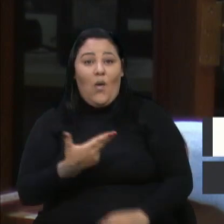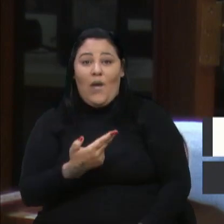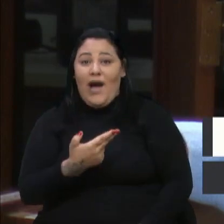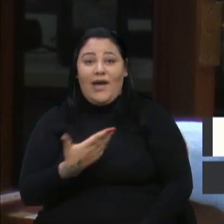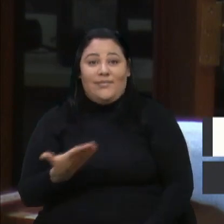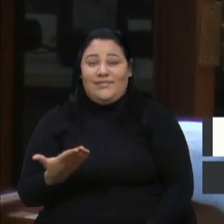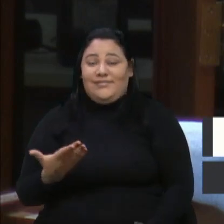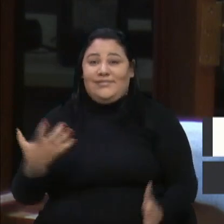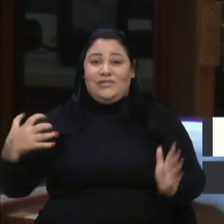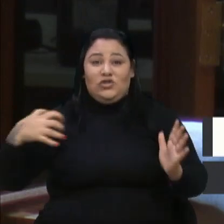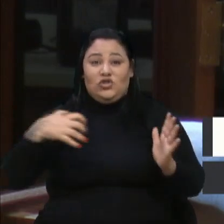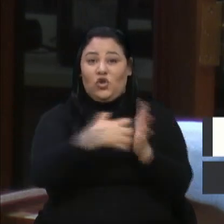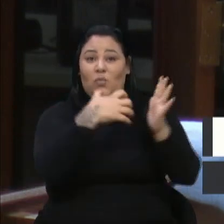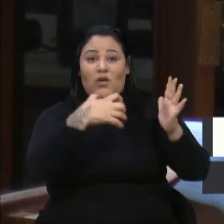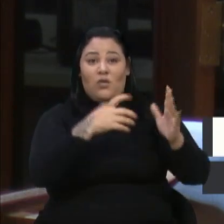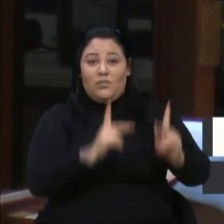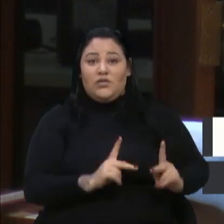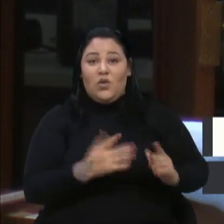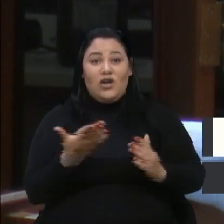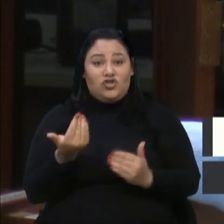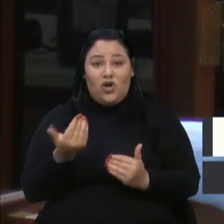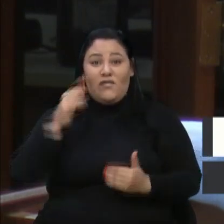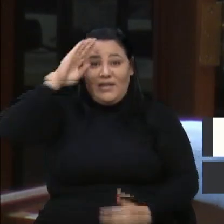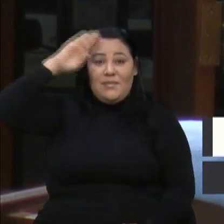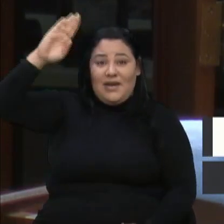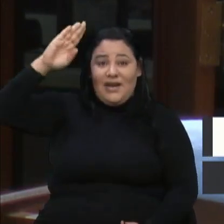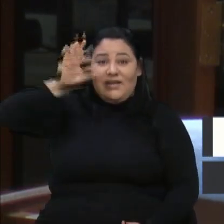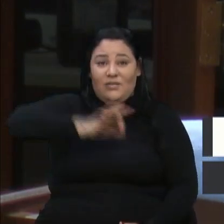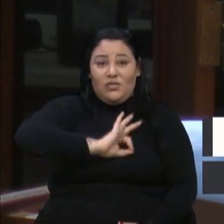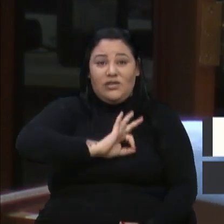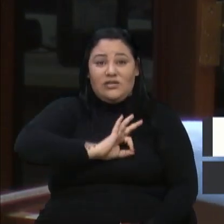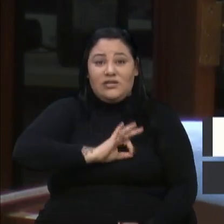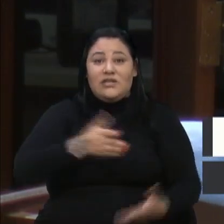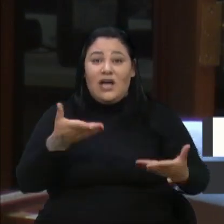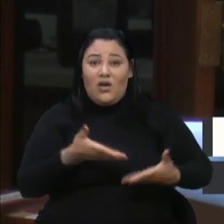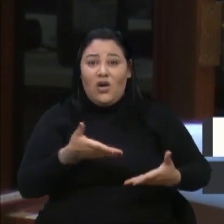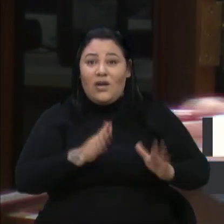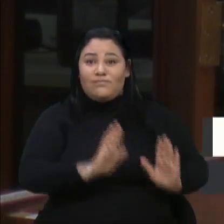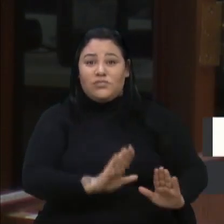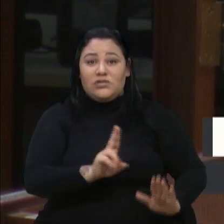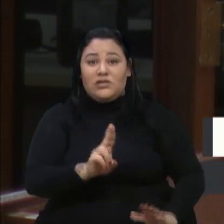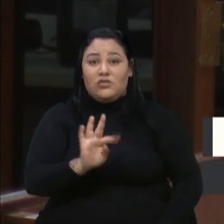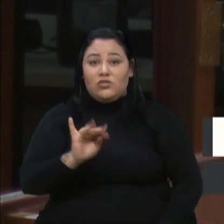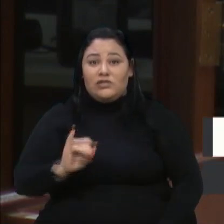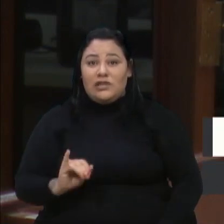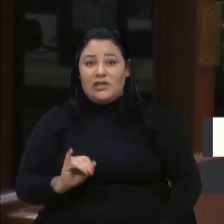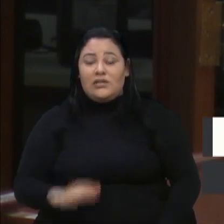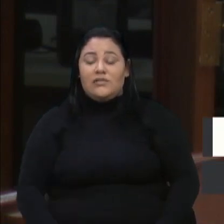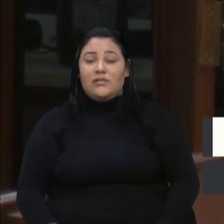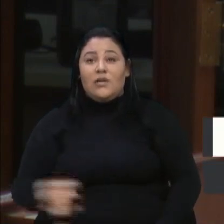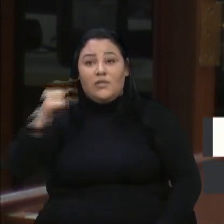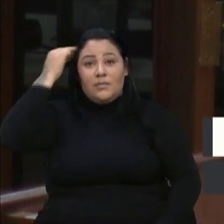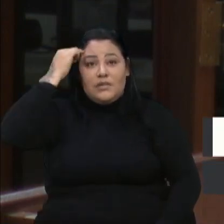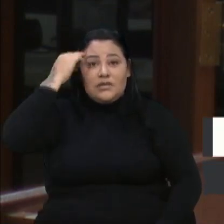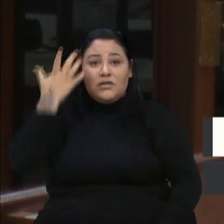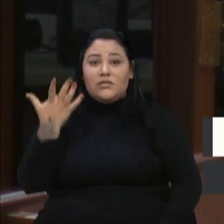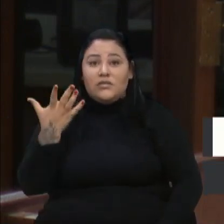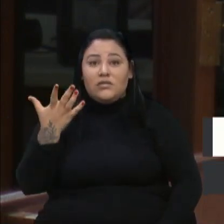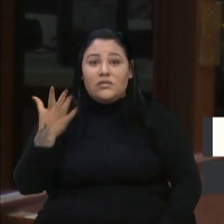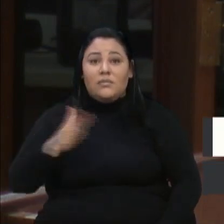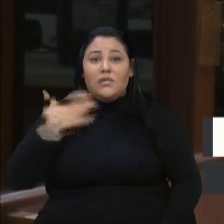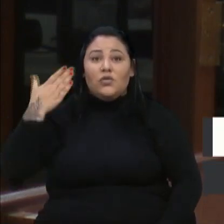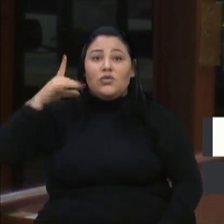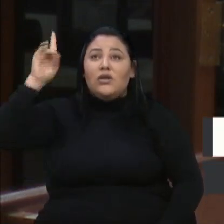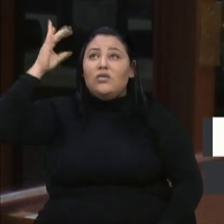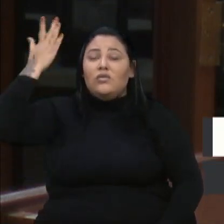Atropelou um jovem da Brigada Militar que está agora na UTI. Então, eu fico pensando, meu Deus, o que a gente